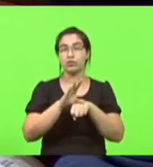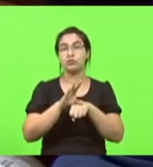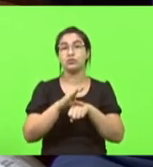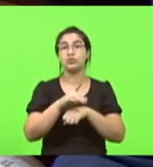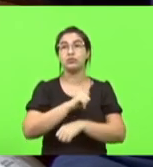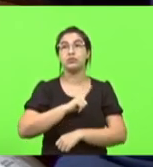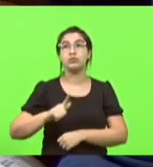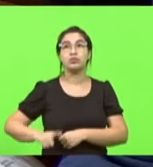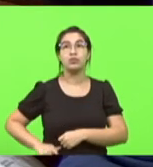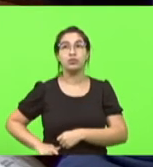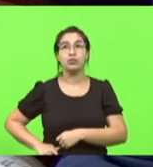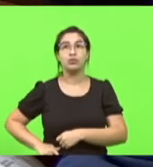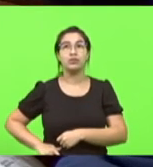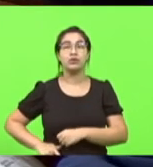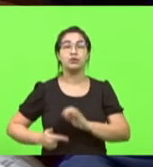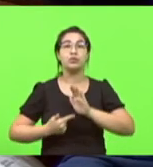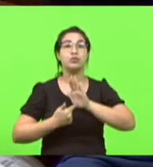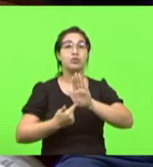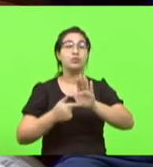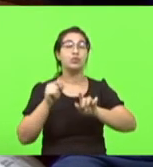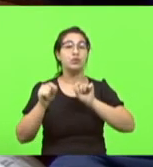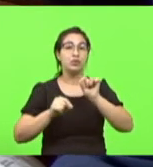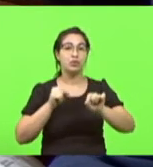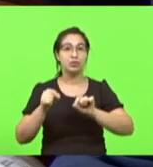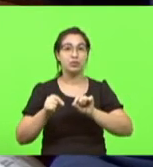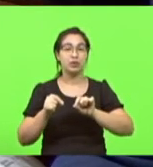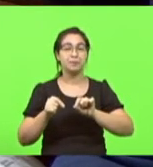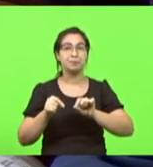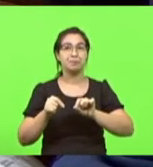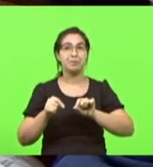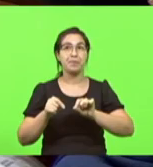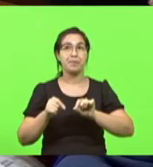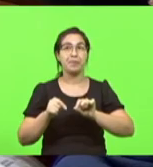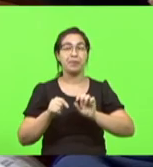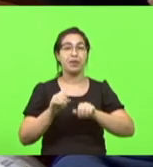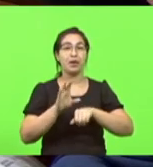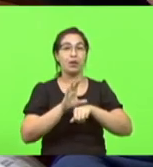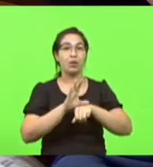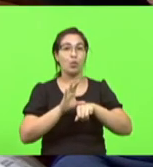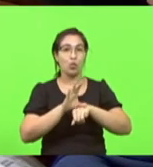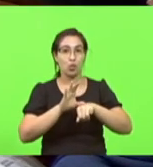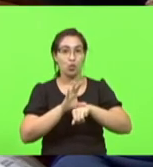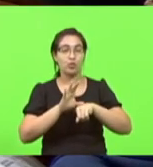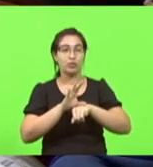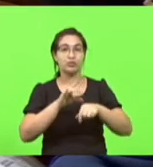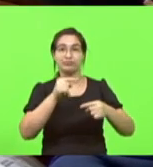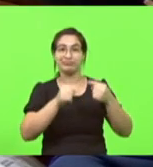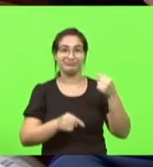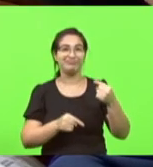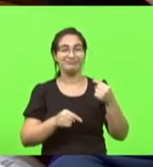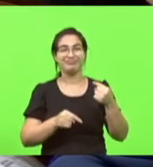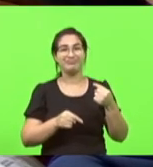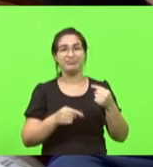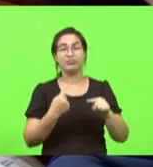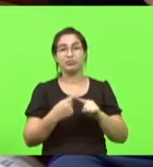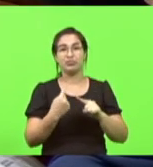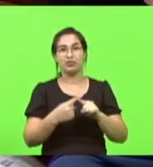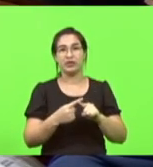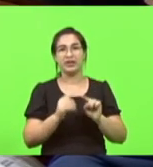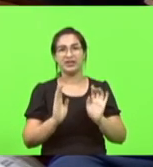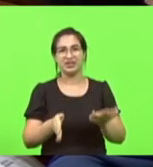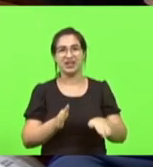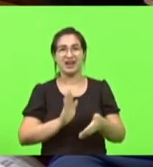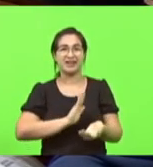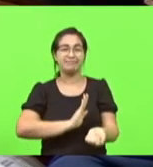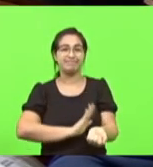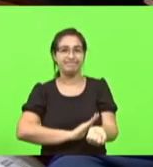governador aí aponta à Procuradoria-Geral do Estado a inconstitucionalidade formal por vício de iniciativa, uma vez